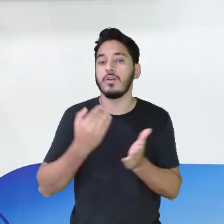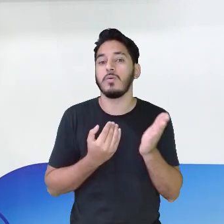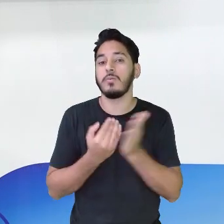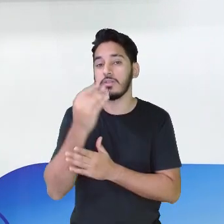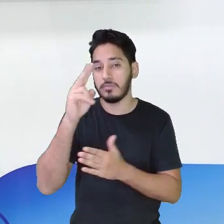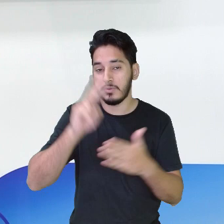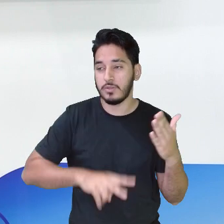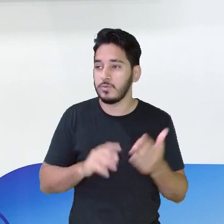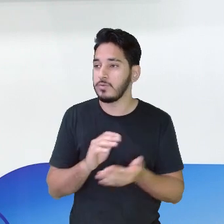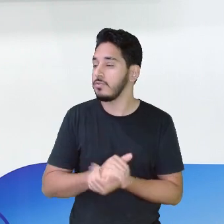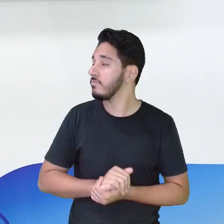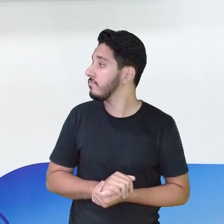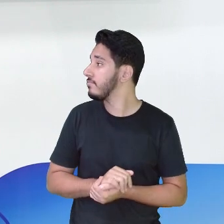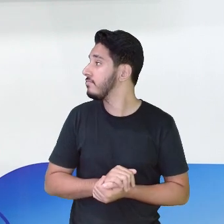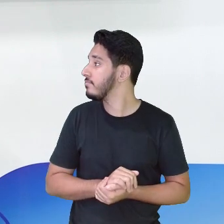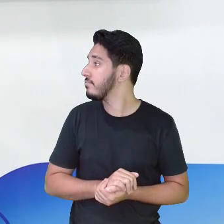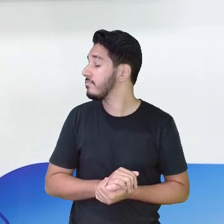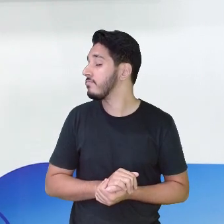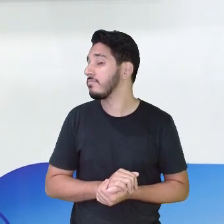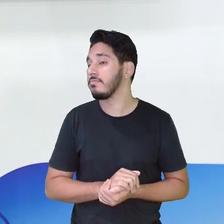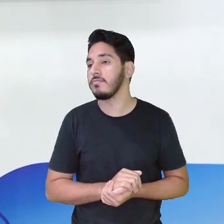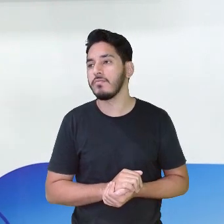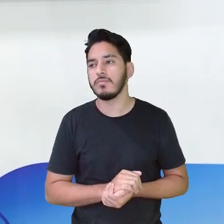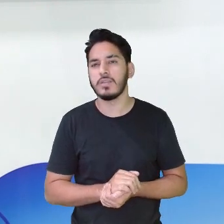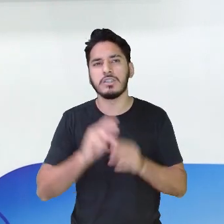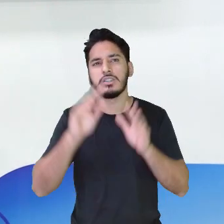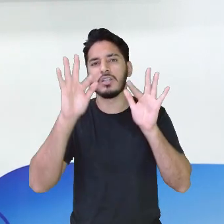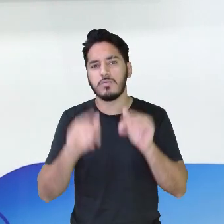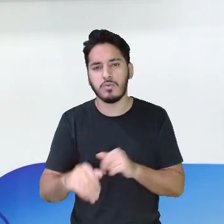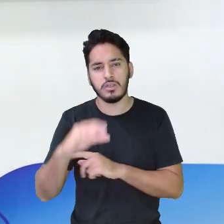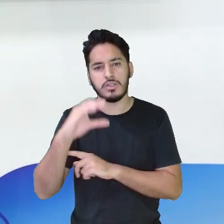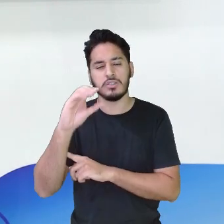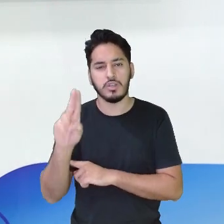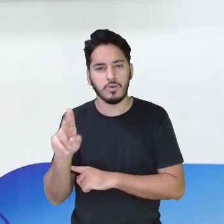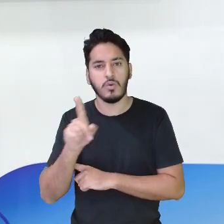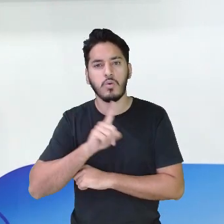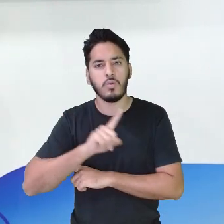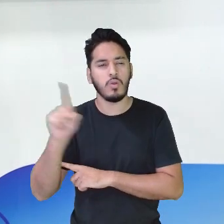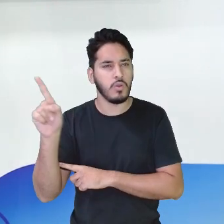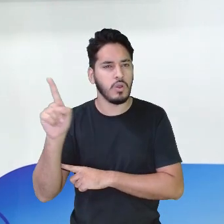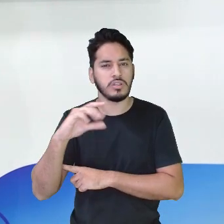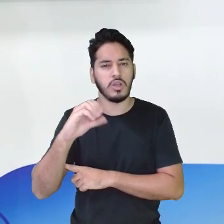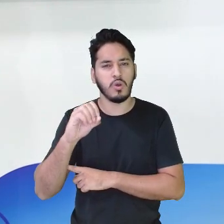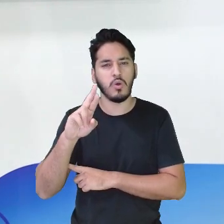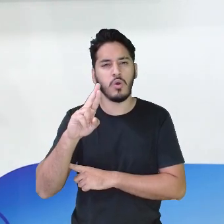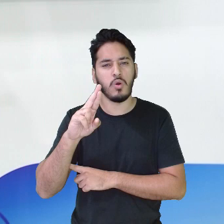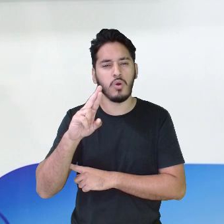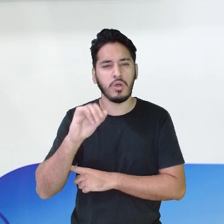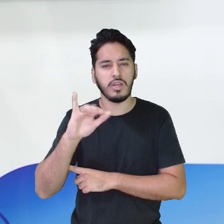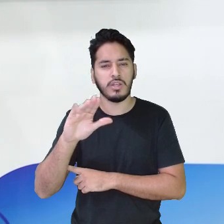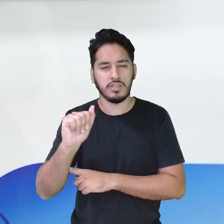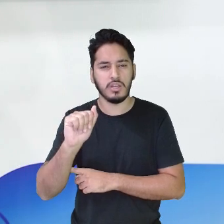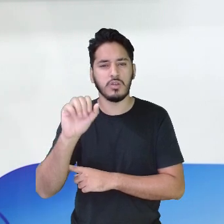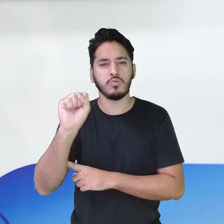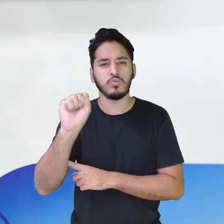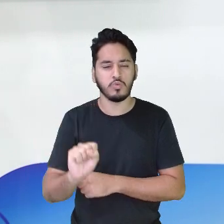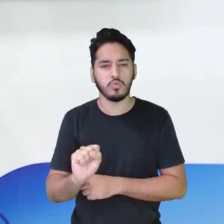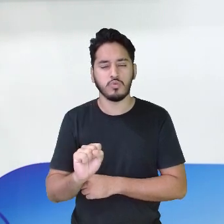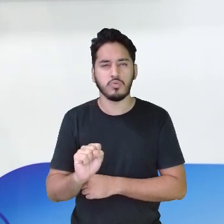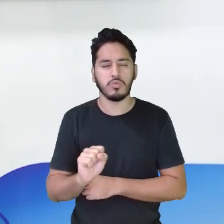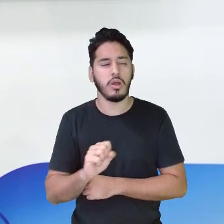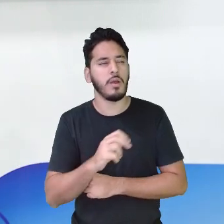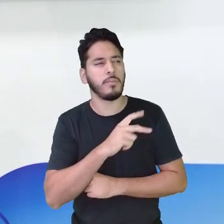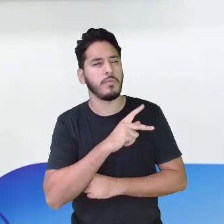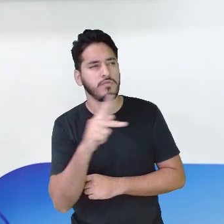pela leitura. A gente terminou em Seul, né? Capital da Coreia do Sul, se eu não estou enganada. Professora Abigail, será que